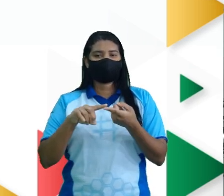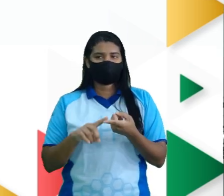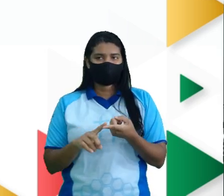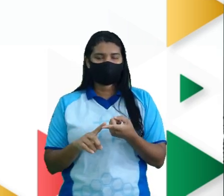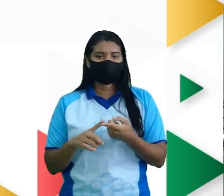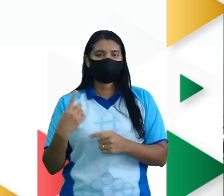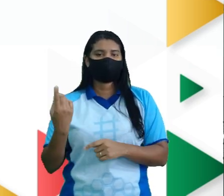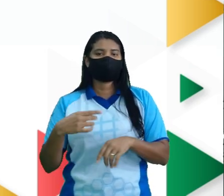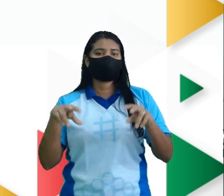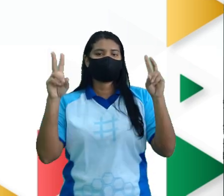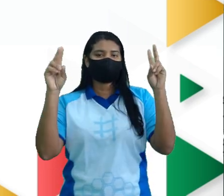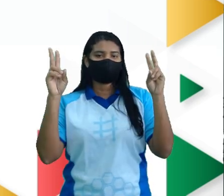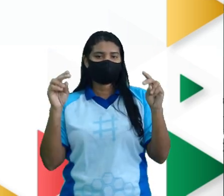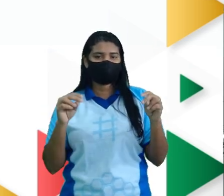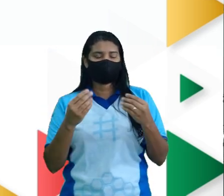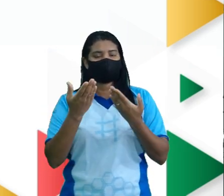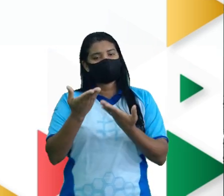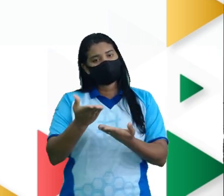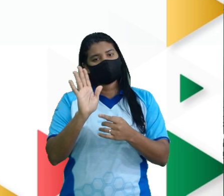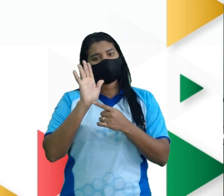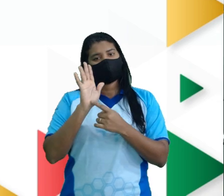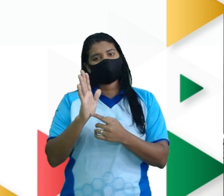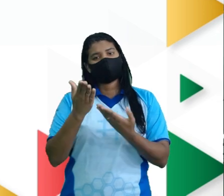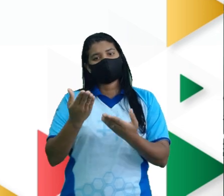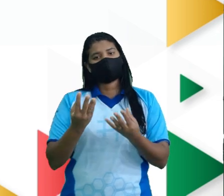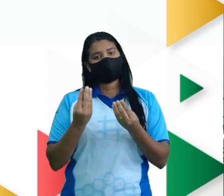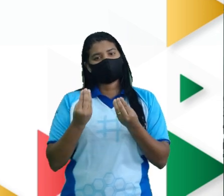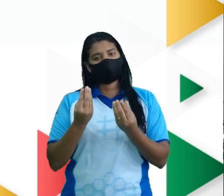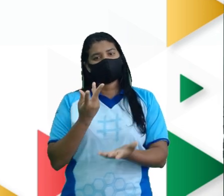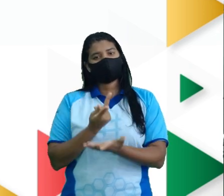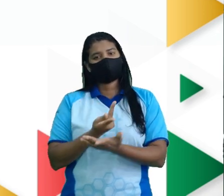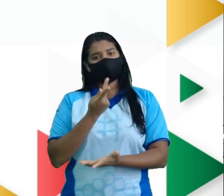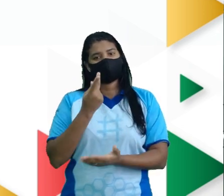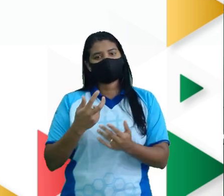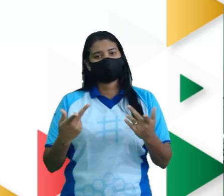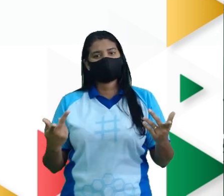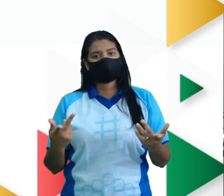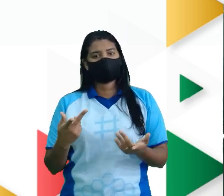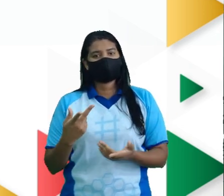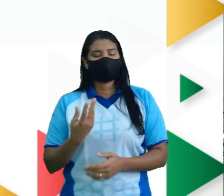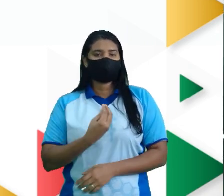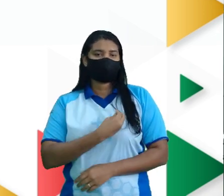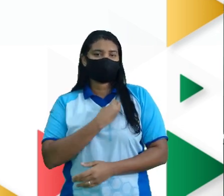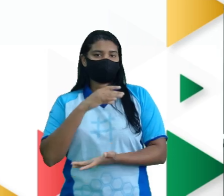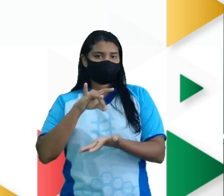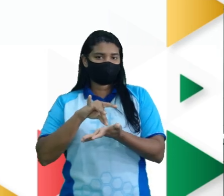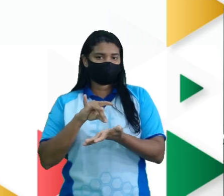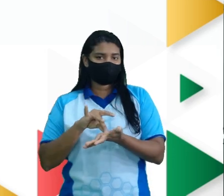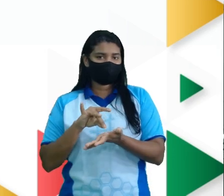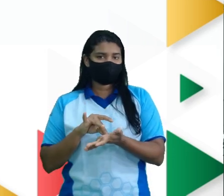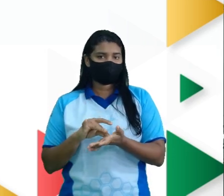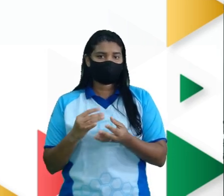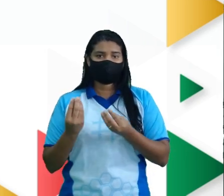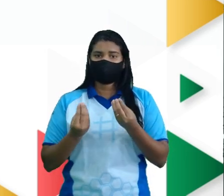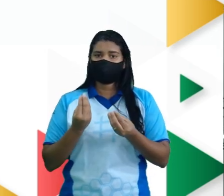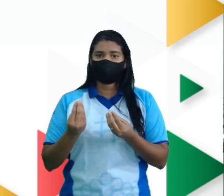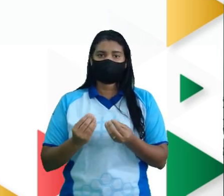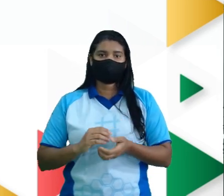unidades temáticas juntas para te mostrar como que ocorre algumas coisas na vida real, não tem como deixar de fora os